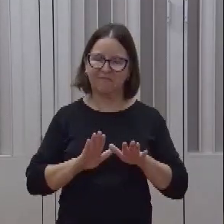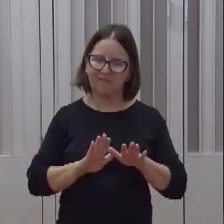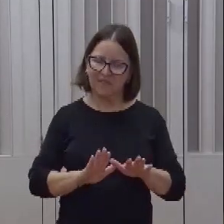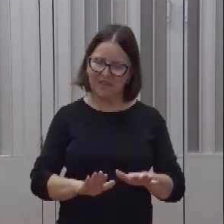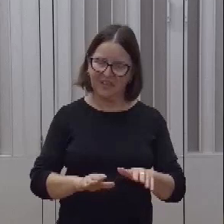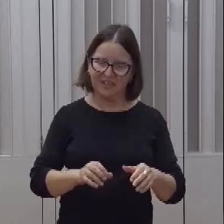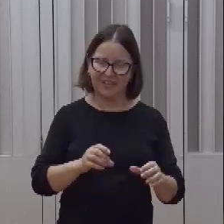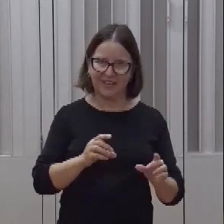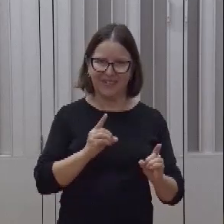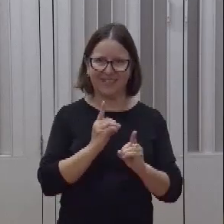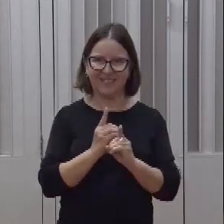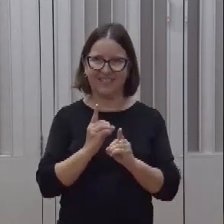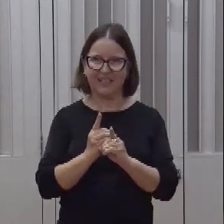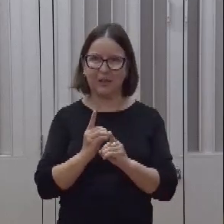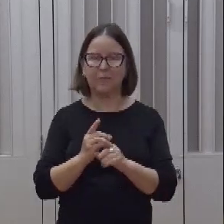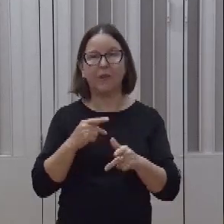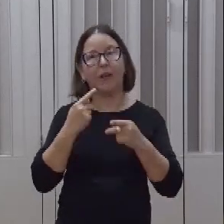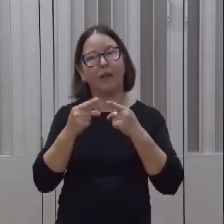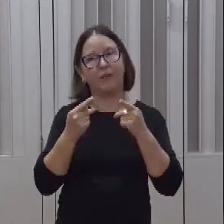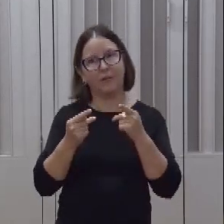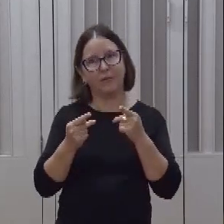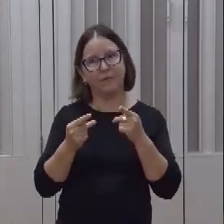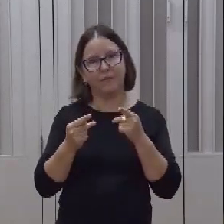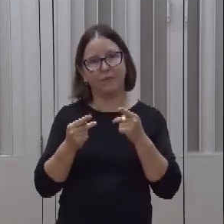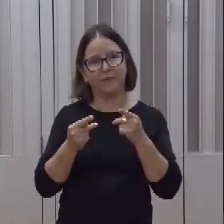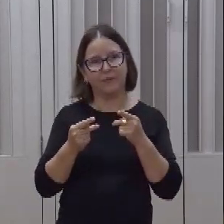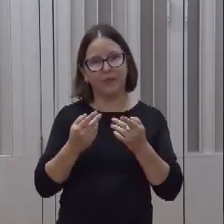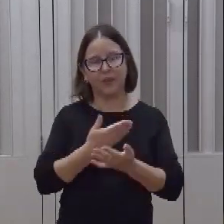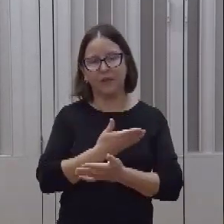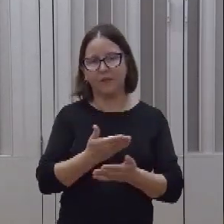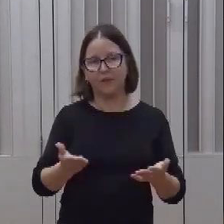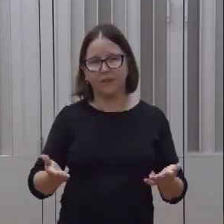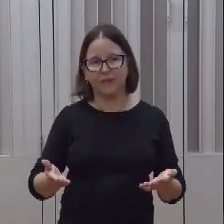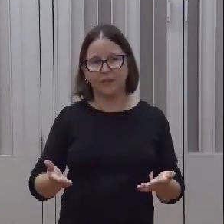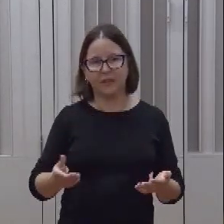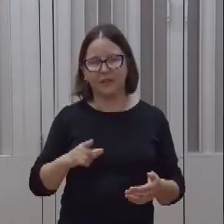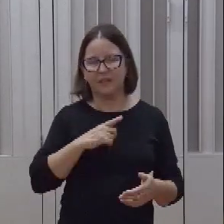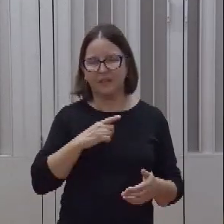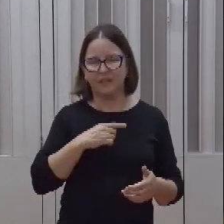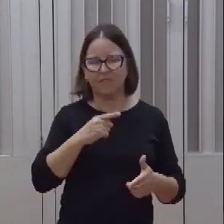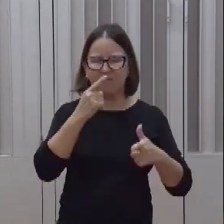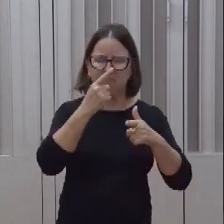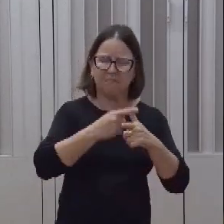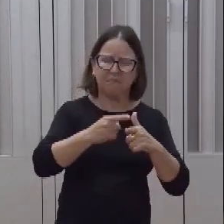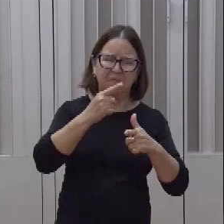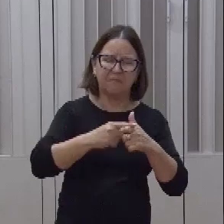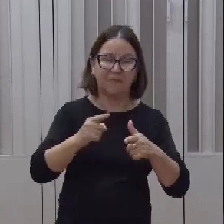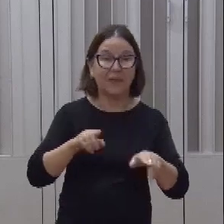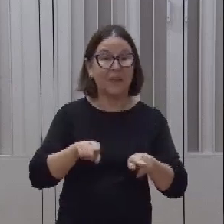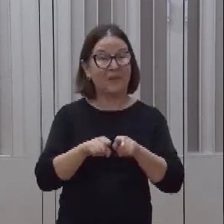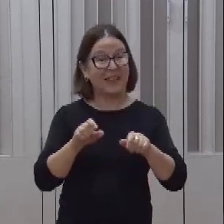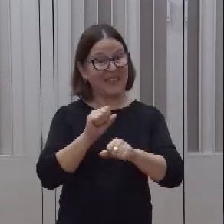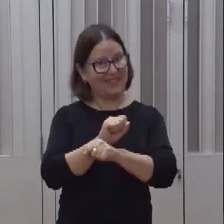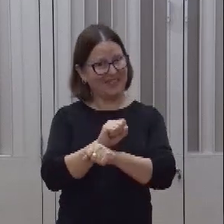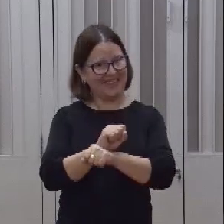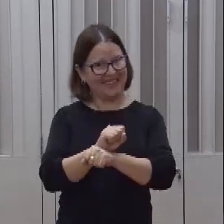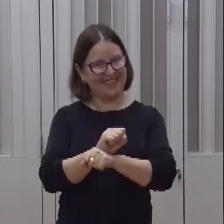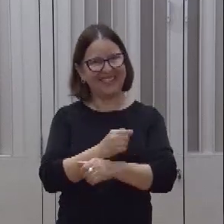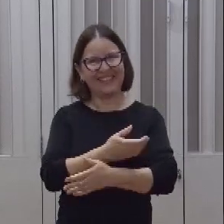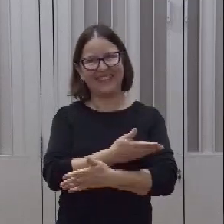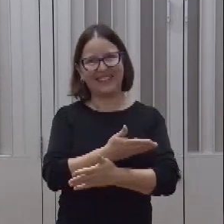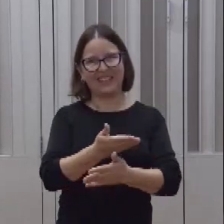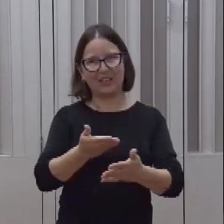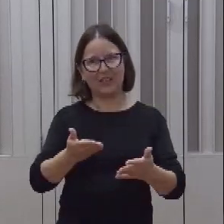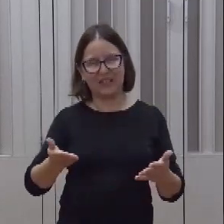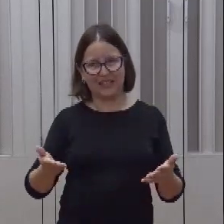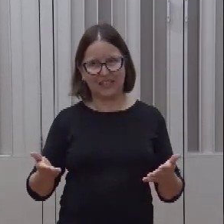discípulos. Ele disse, olha, vocês vão passar por grandes tribulações, mas espera, vocês que